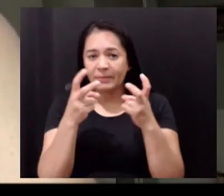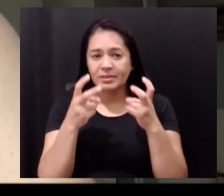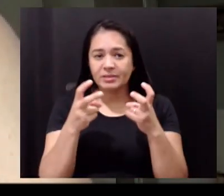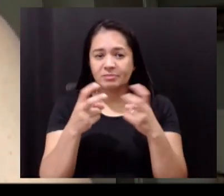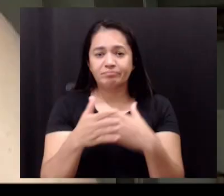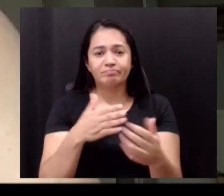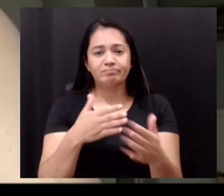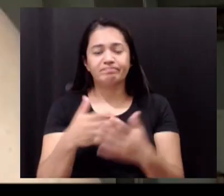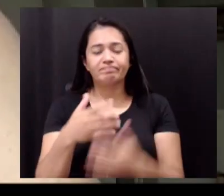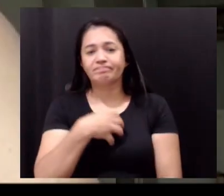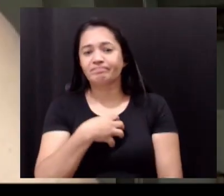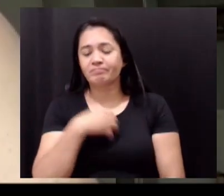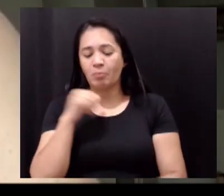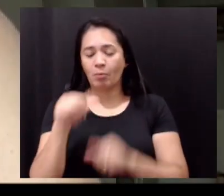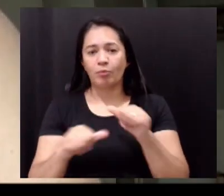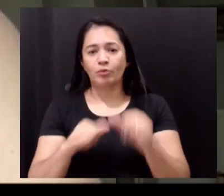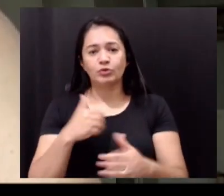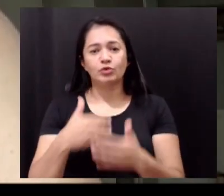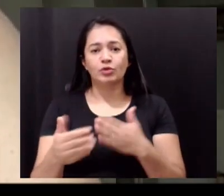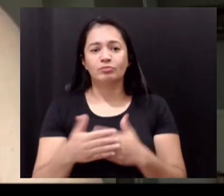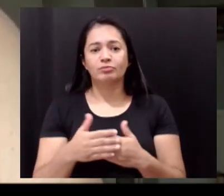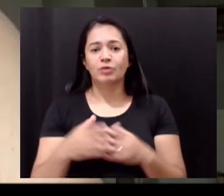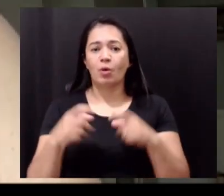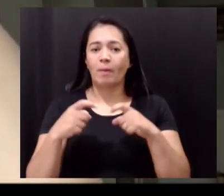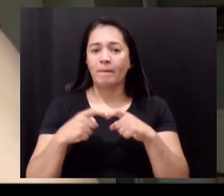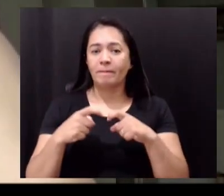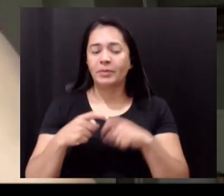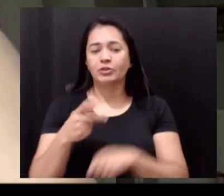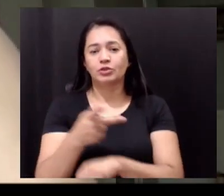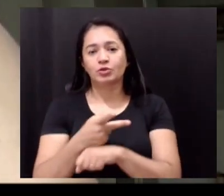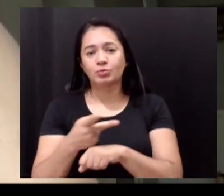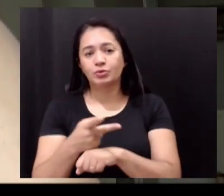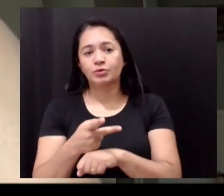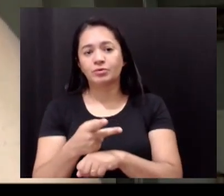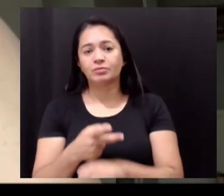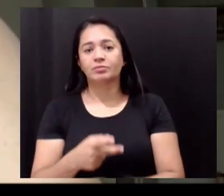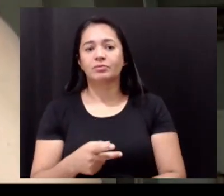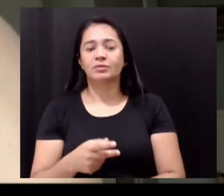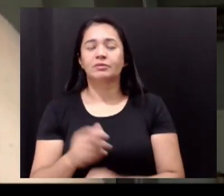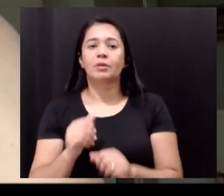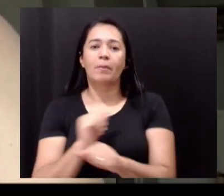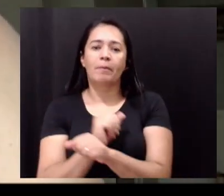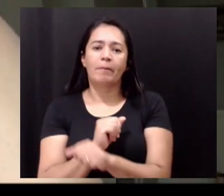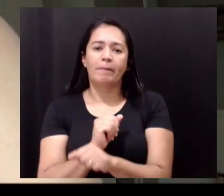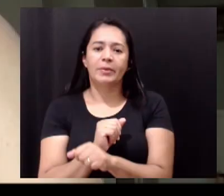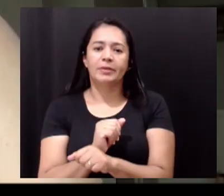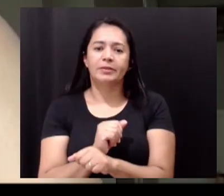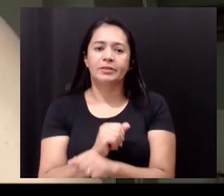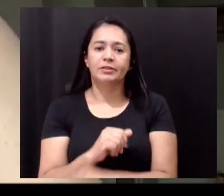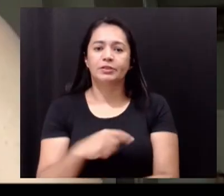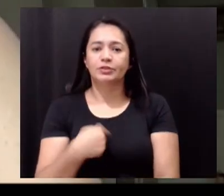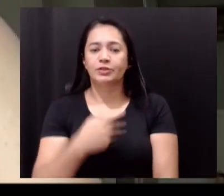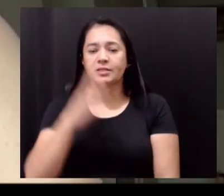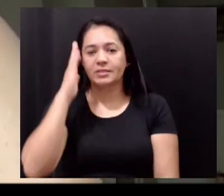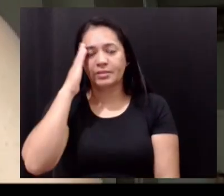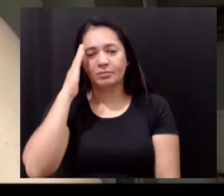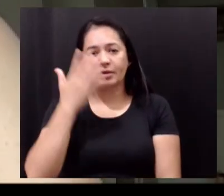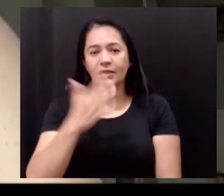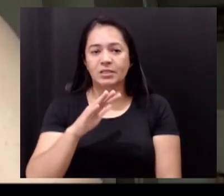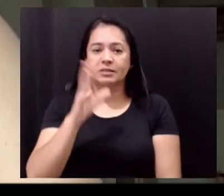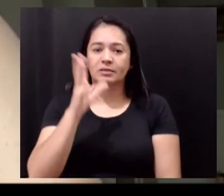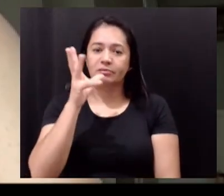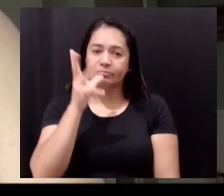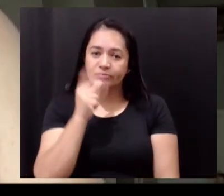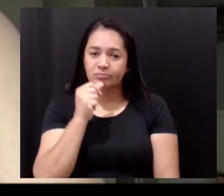alguma coisa, procure um médico, procure auxílio. Não fique esperando, a gente sabe que às vezes demora, né? A gente sabe que o sistema